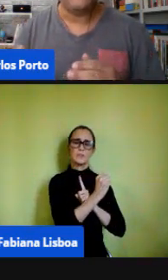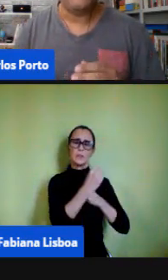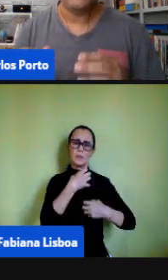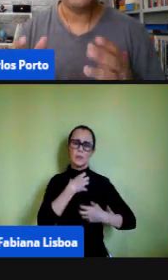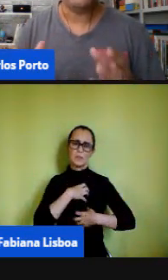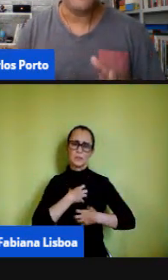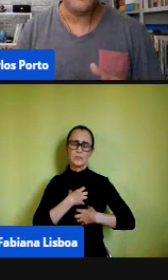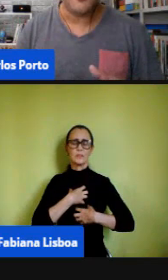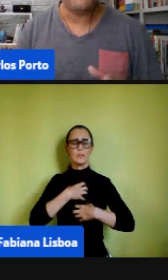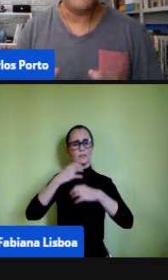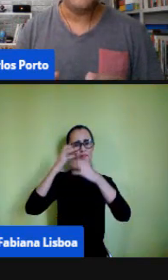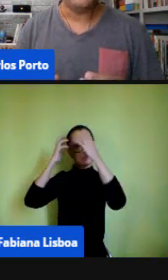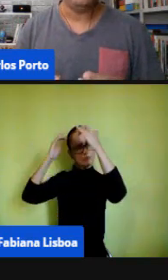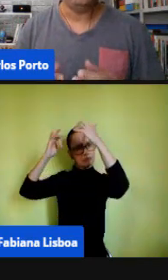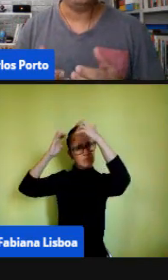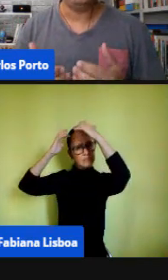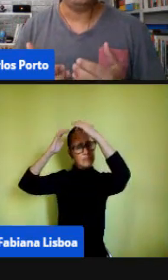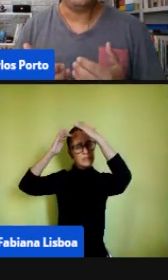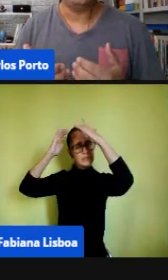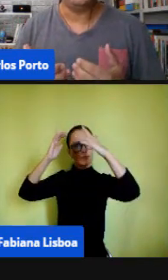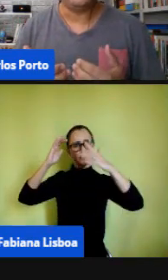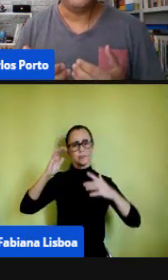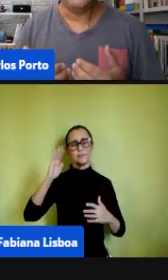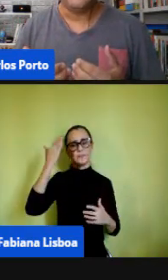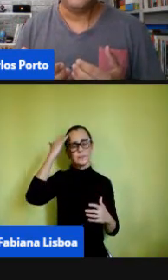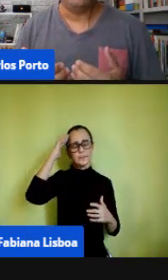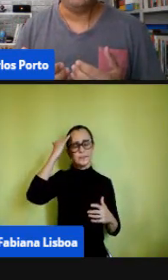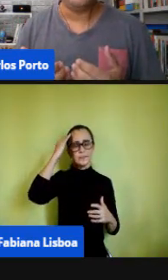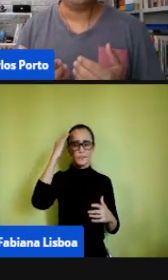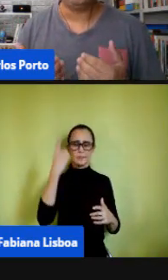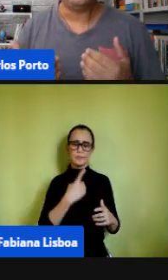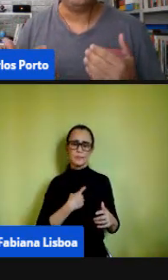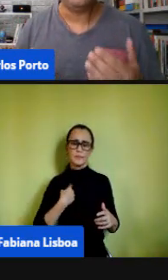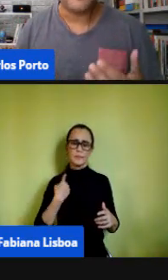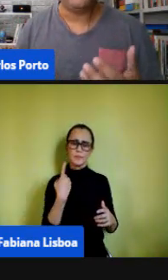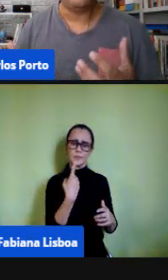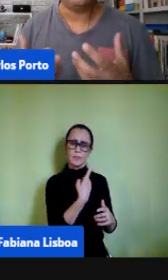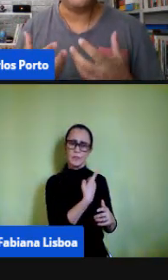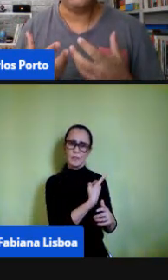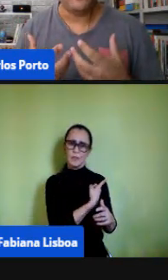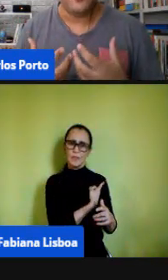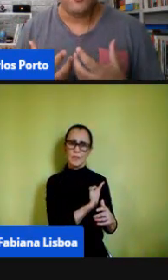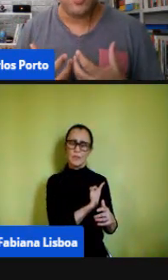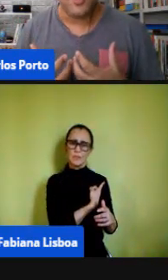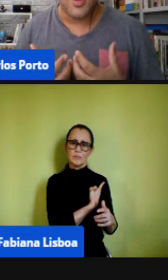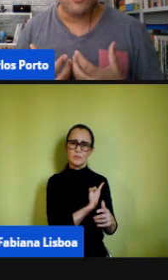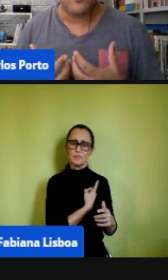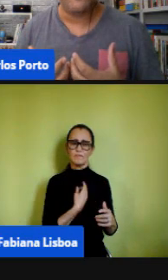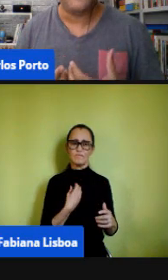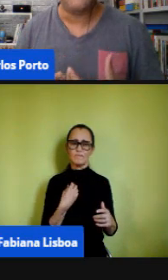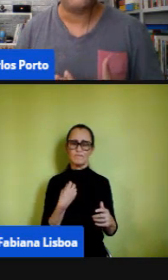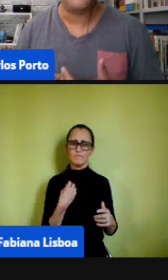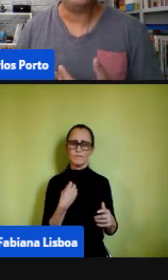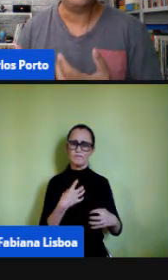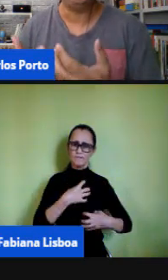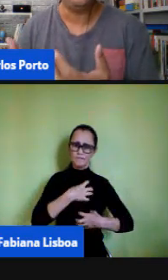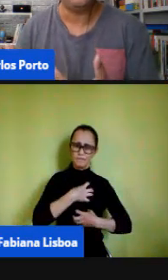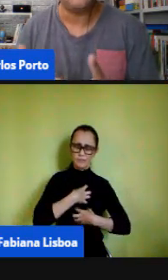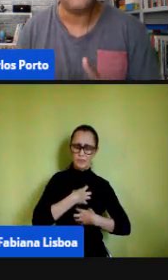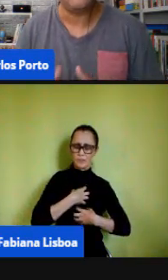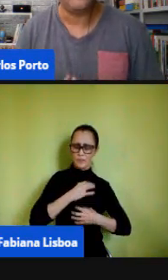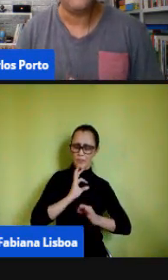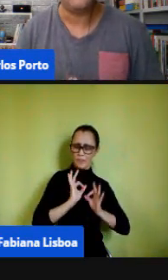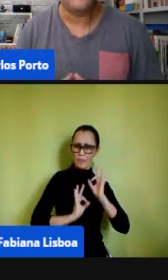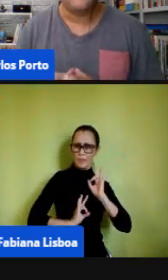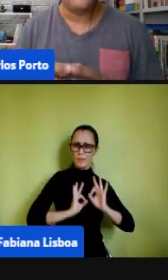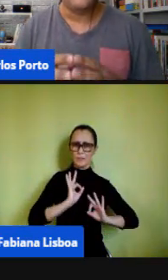cognitivos, pois nós entendemos que nós estando bem harmonizado com as questões emocionais, nós podemos render muito